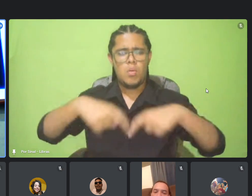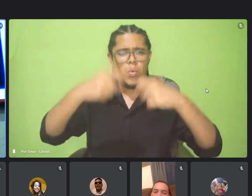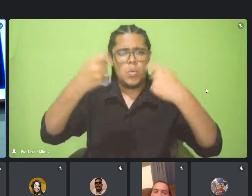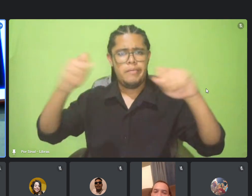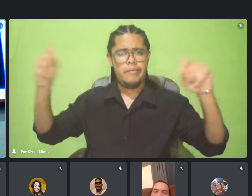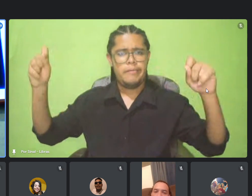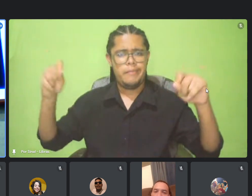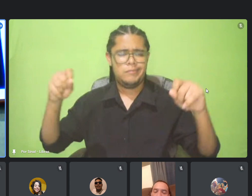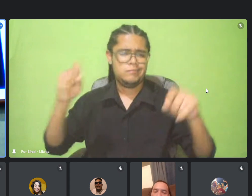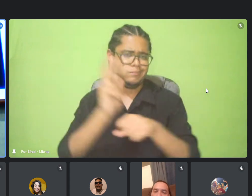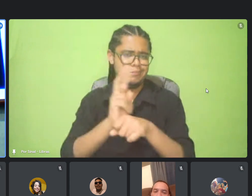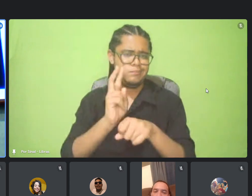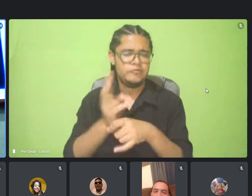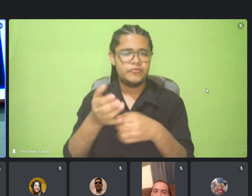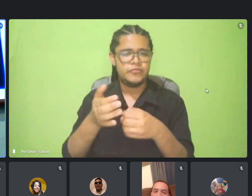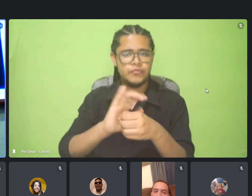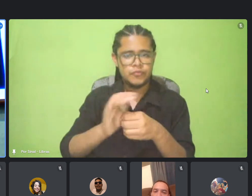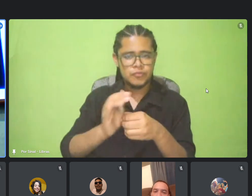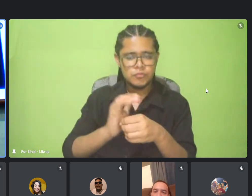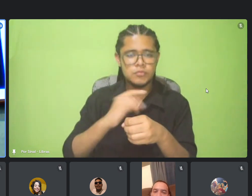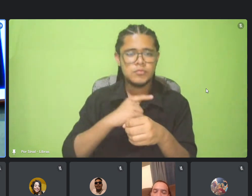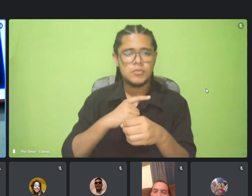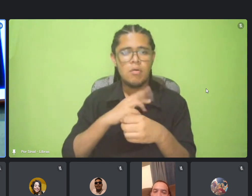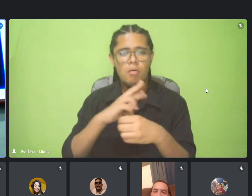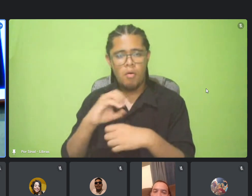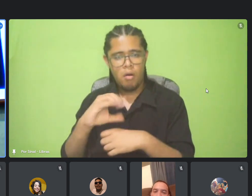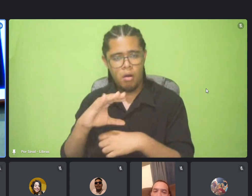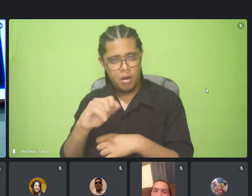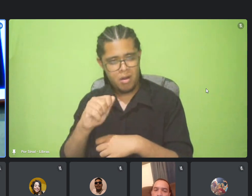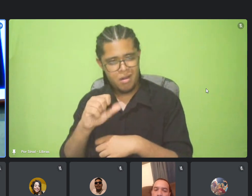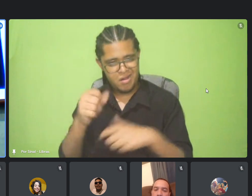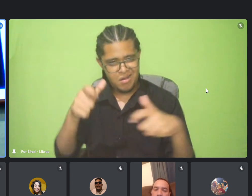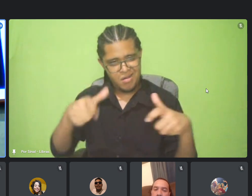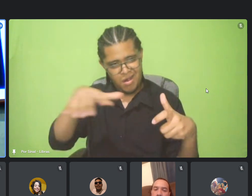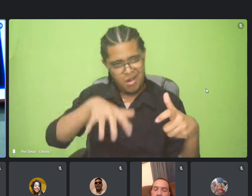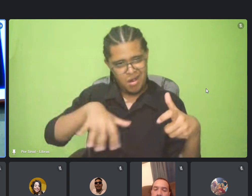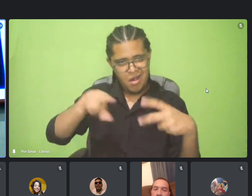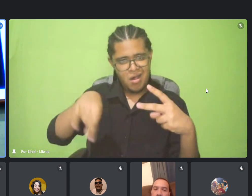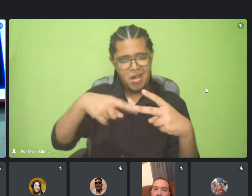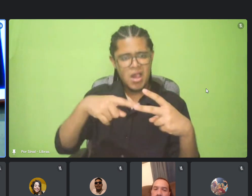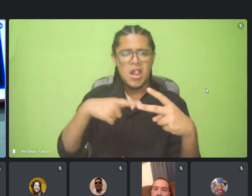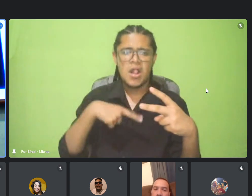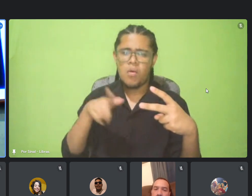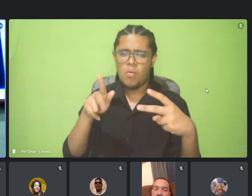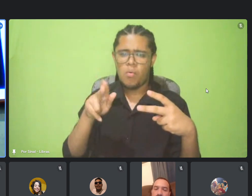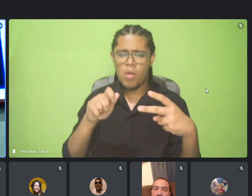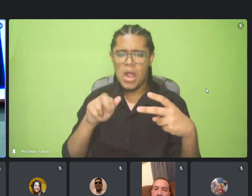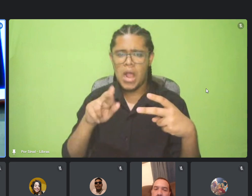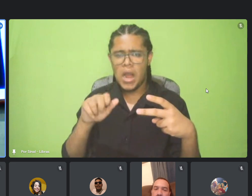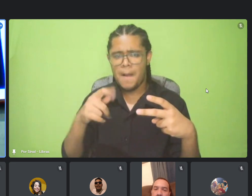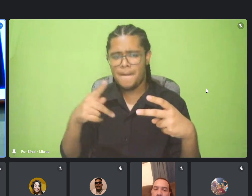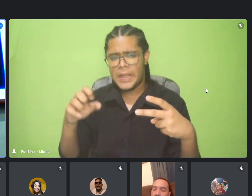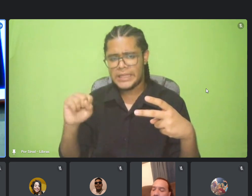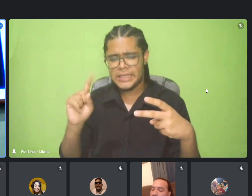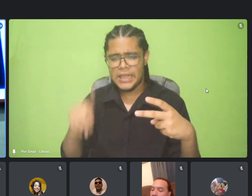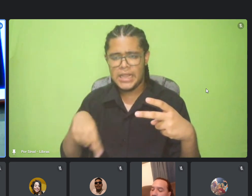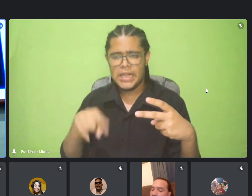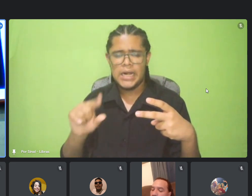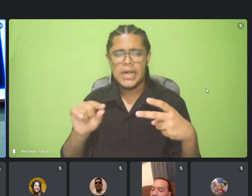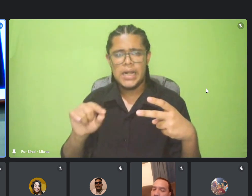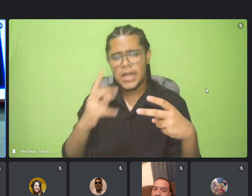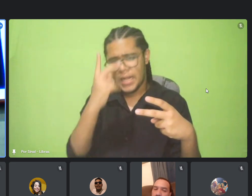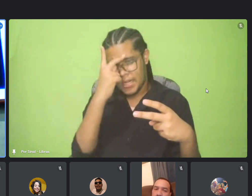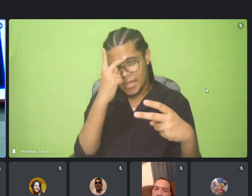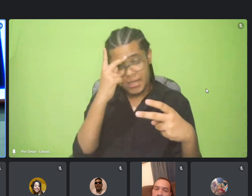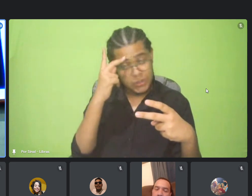rocas, um ali em Santos Reis, eles estavam falando de ter um outro lá no Guarapes, creio eu, que são pessoas que estão